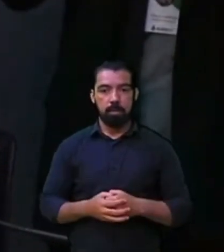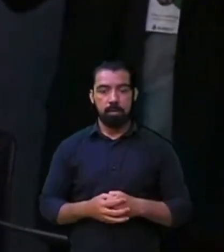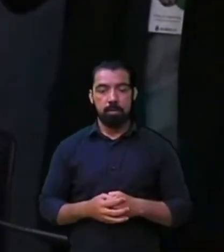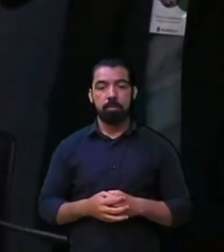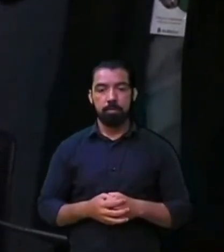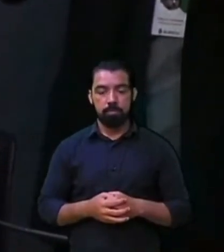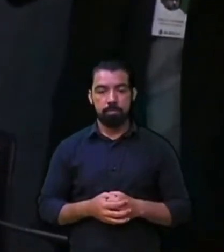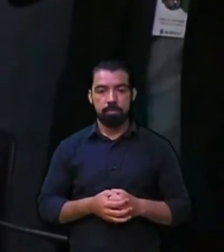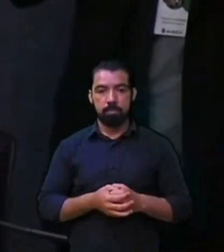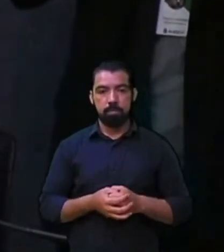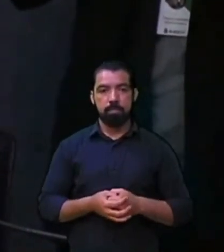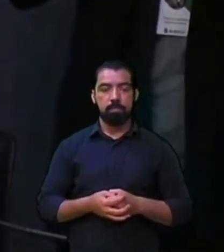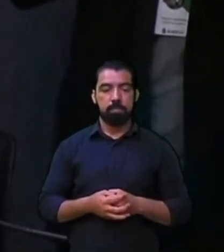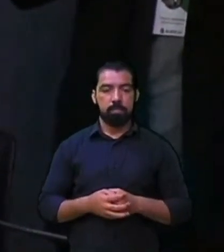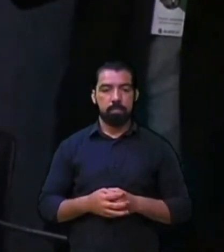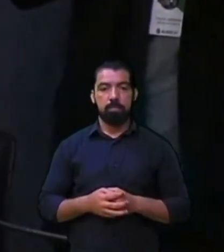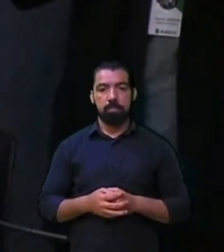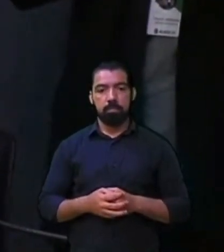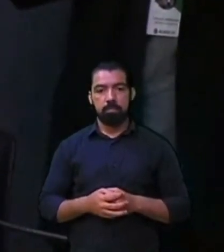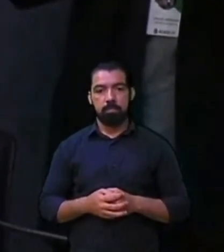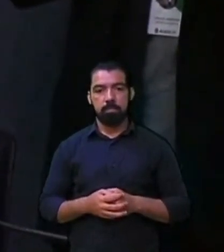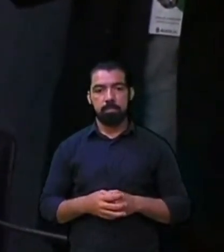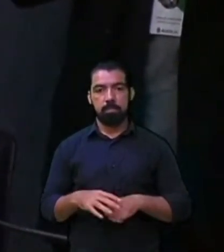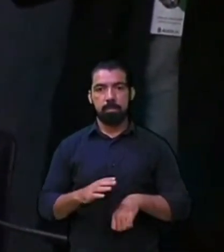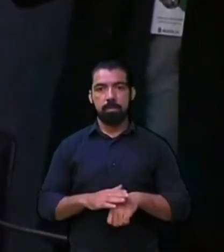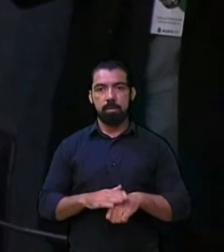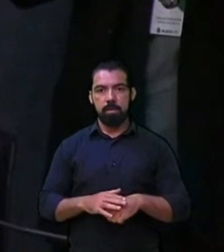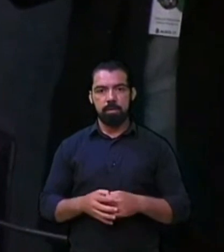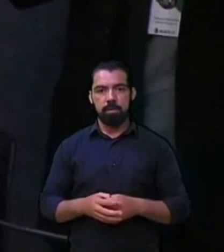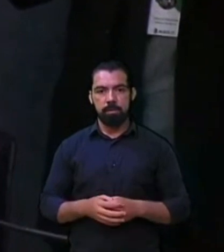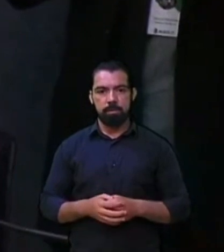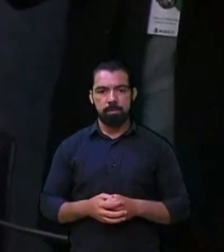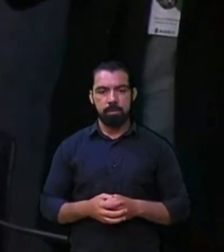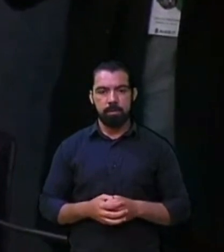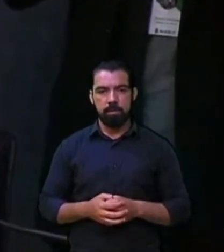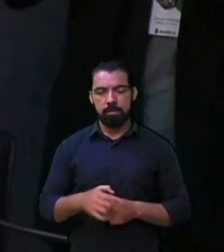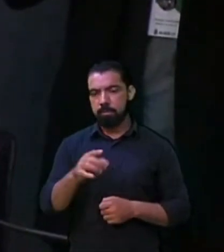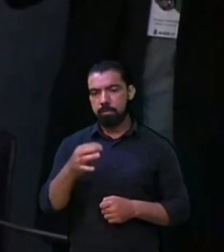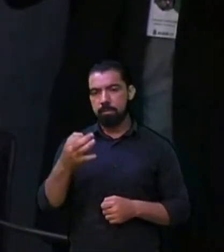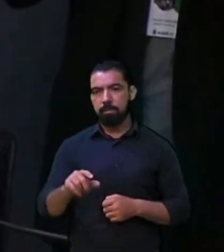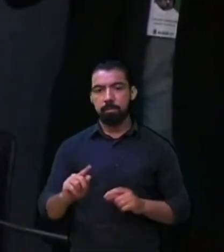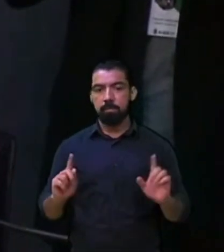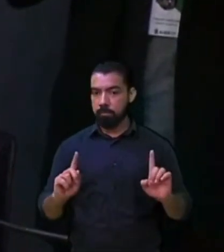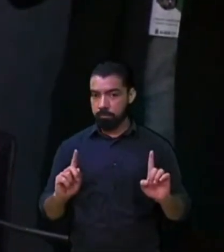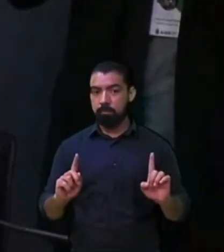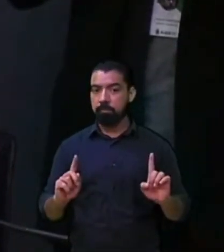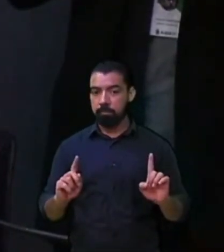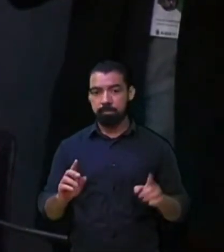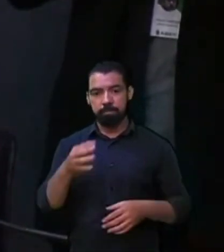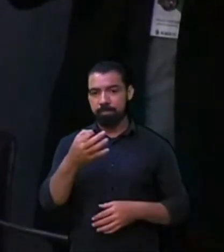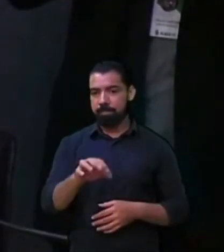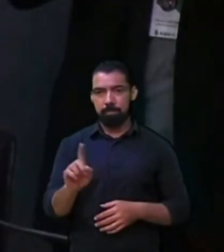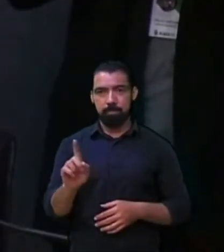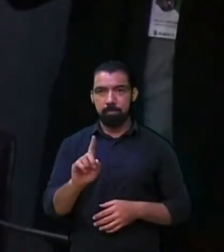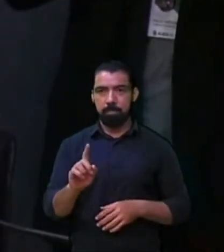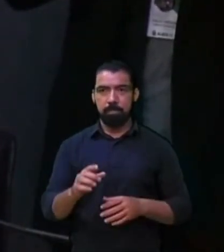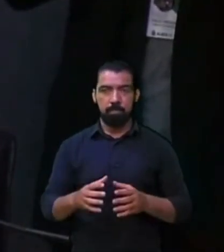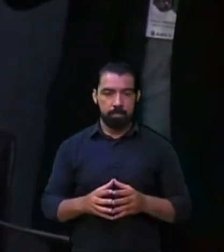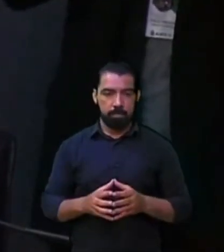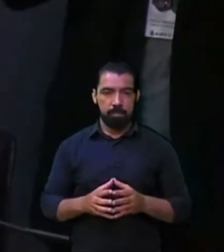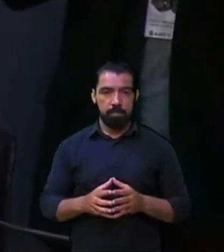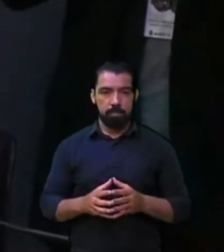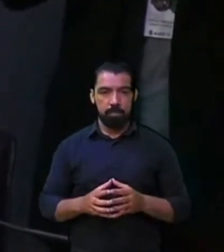Regional Eleitoral não é razoável ouvir uma